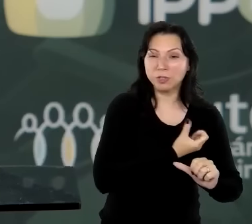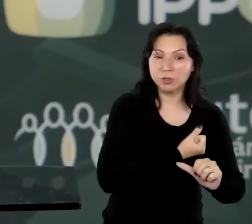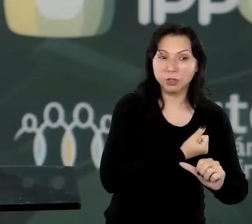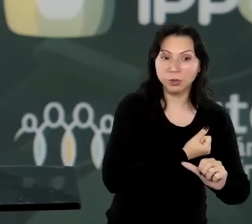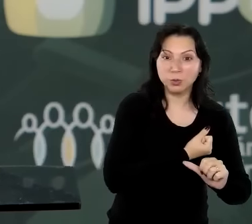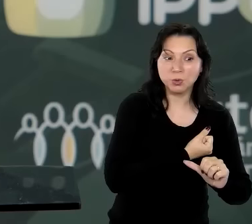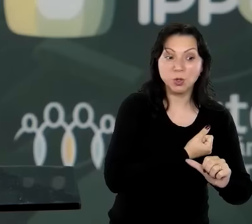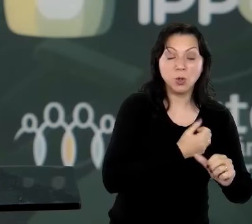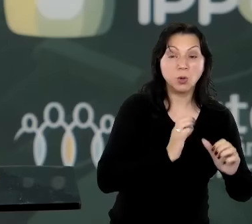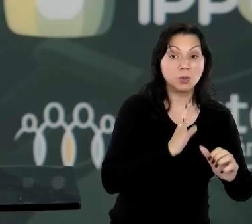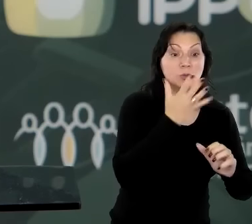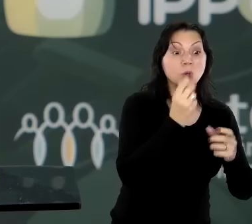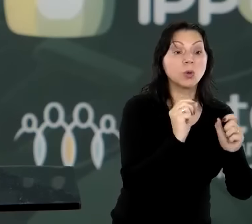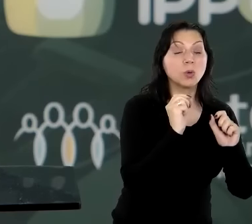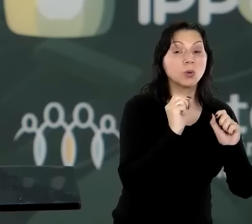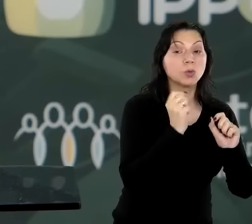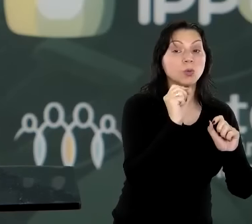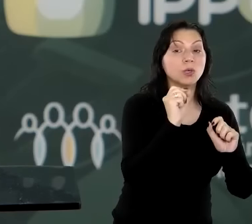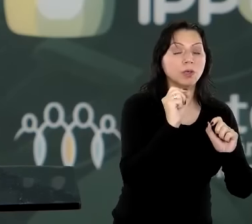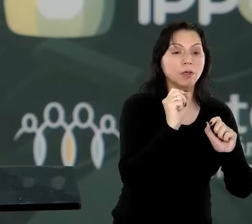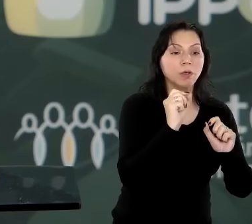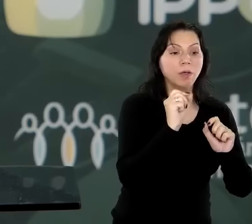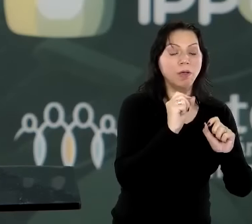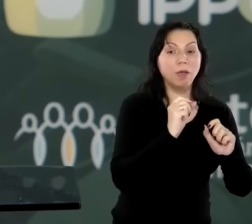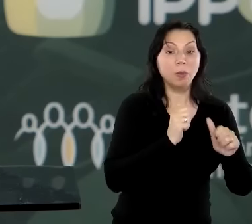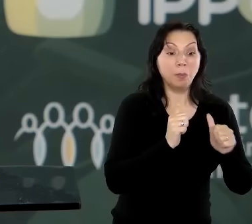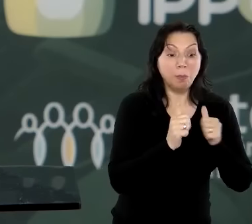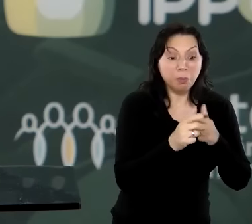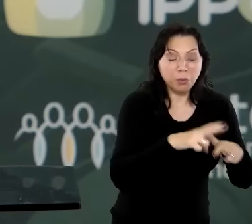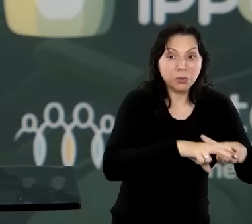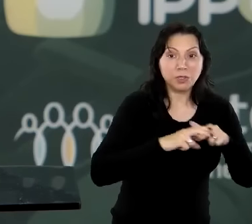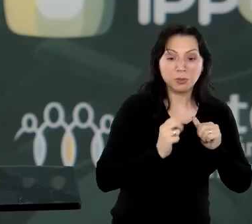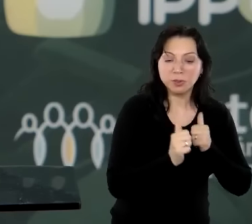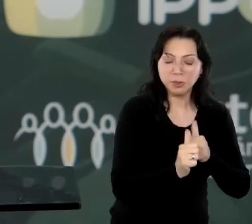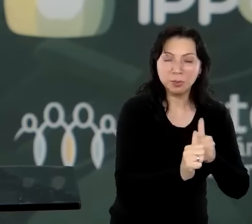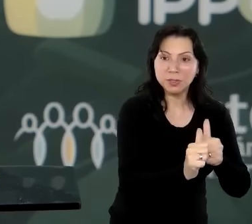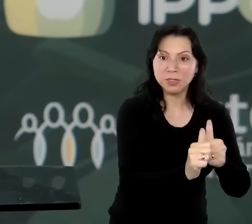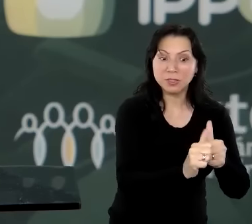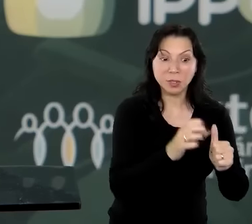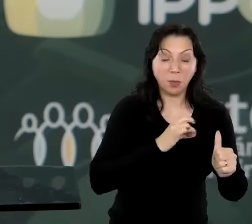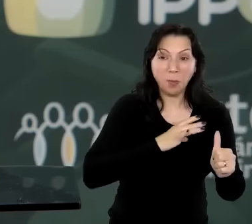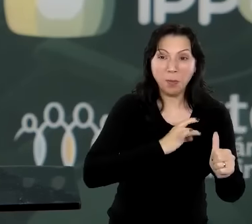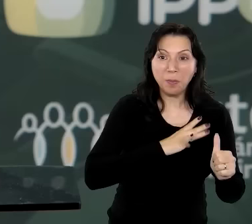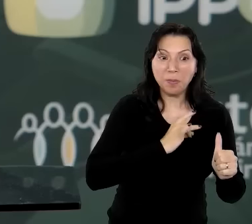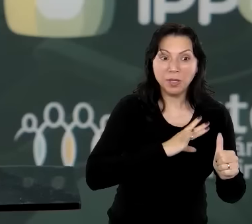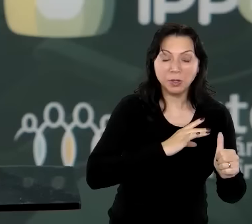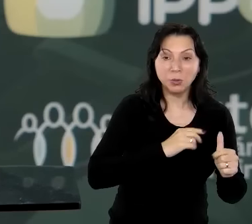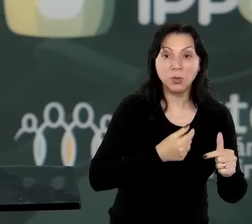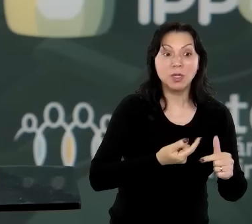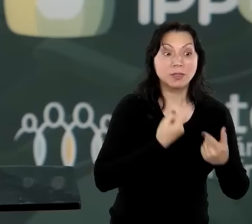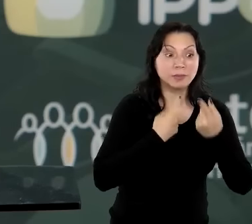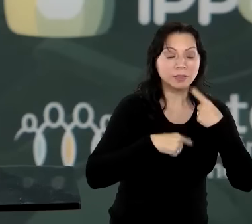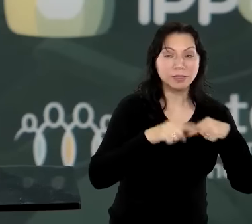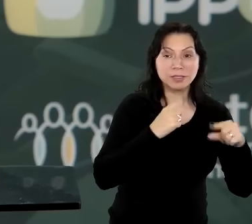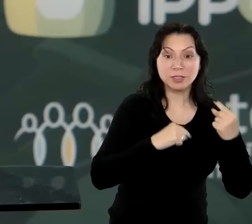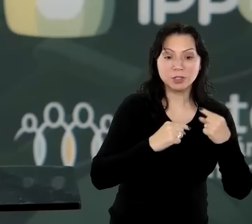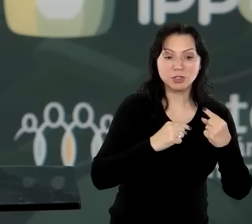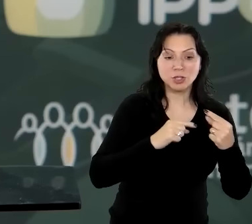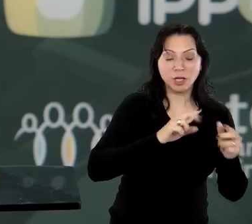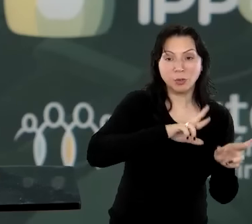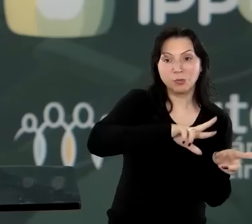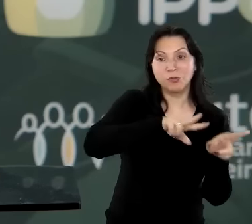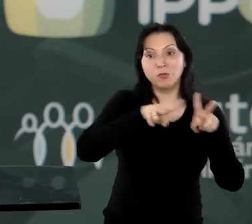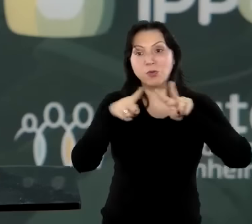as sanções de amargas e duras perseguições. Então o autor aos Hebreus escreve para dizer o seguinte: voltar